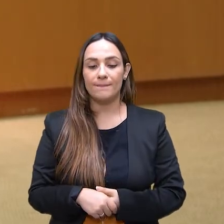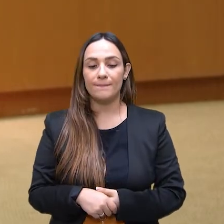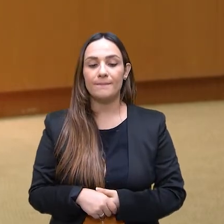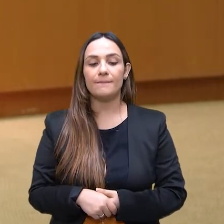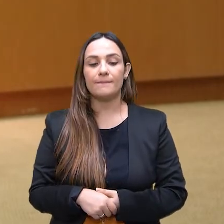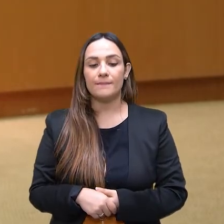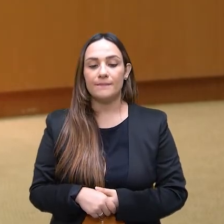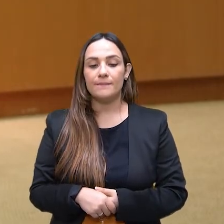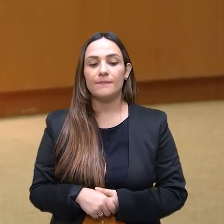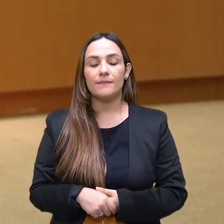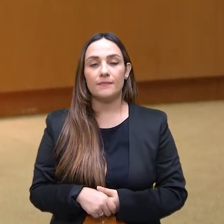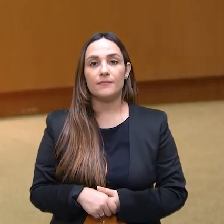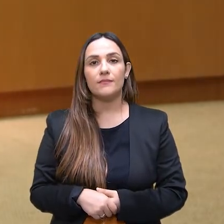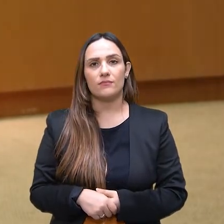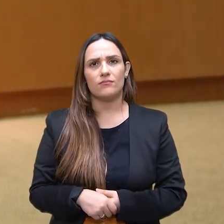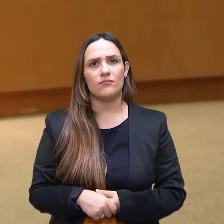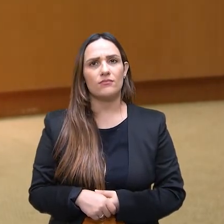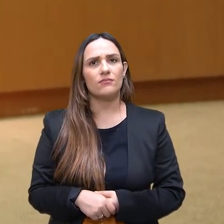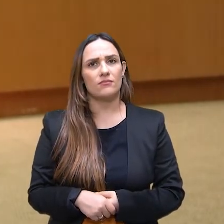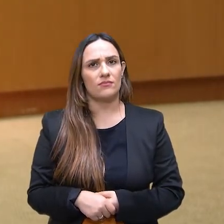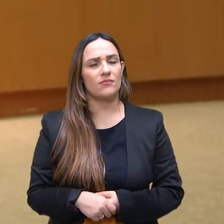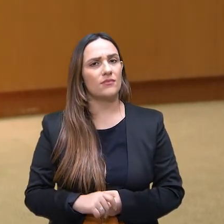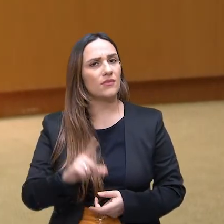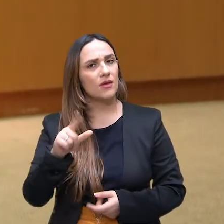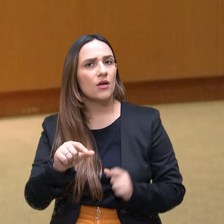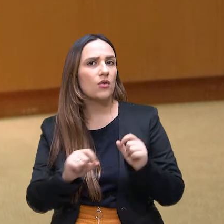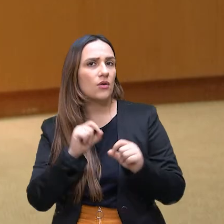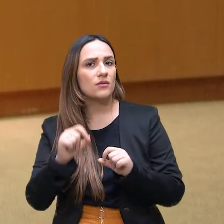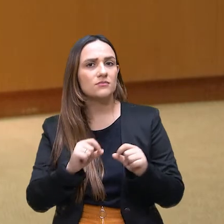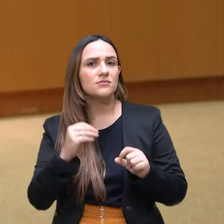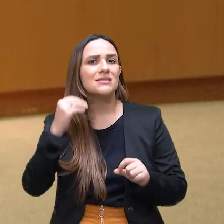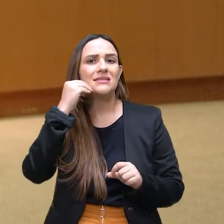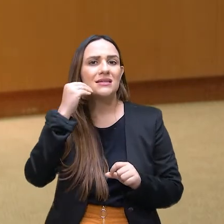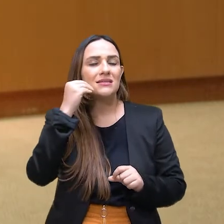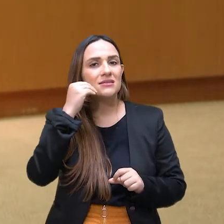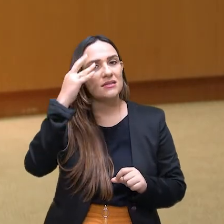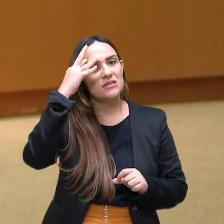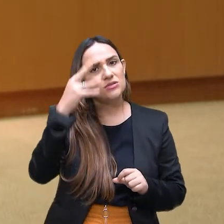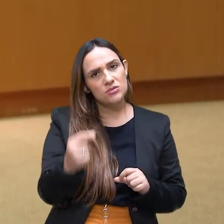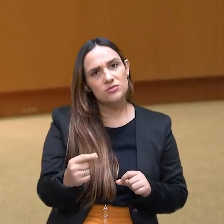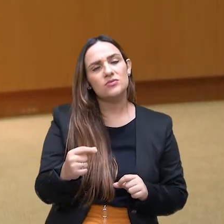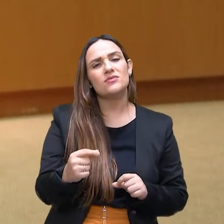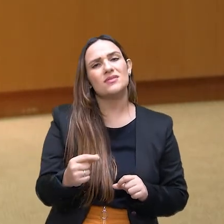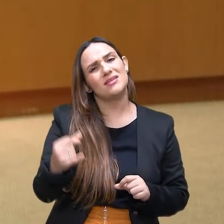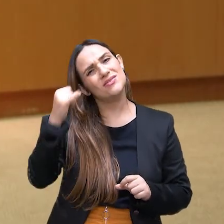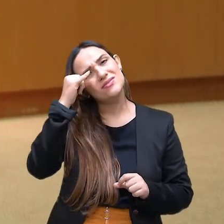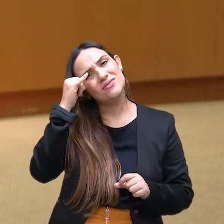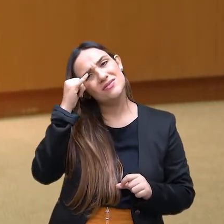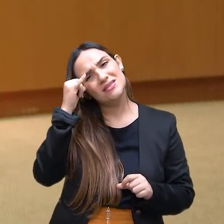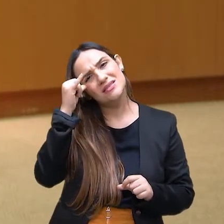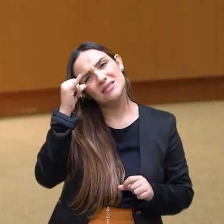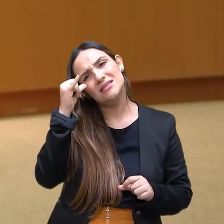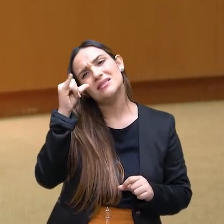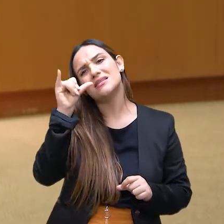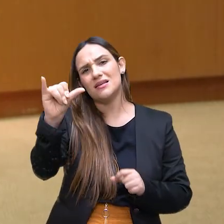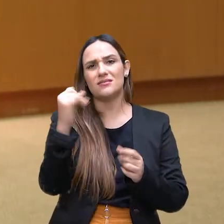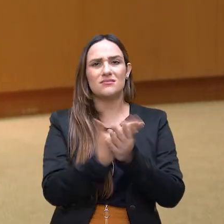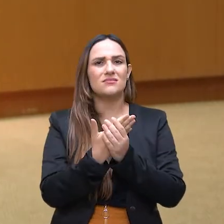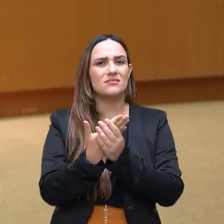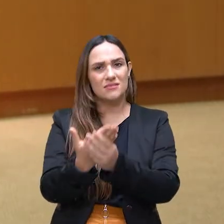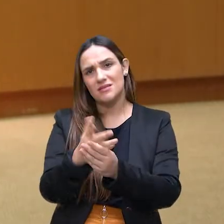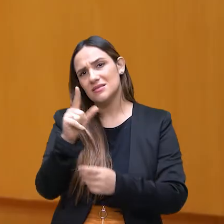sempre não, na maior parte dos casos, pelo menos, é buscar resolver sem judicializar, né? É até